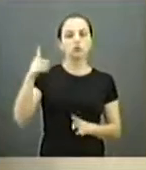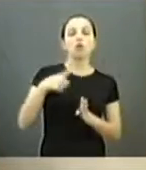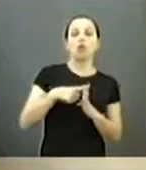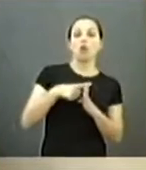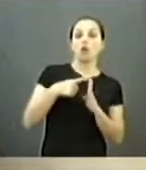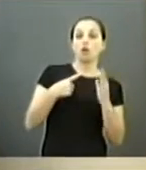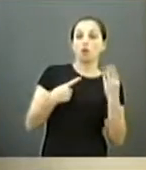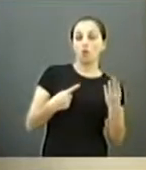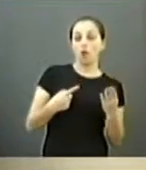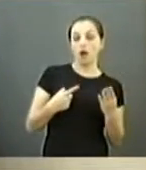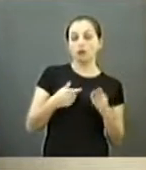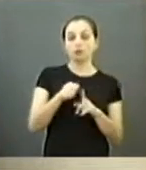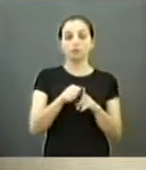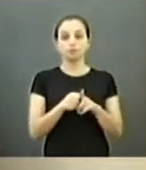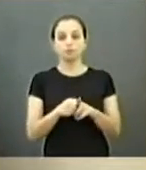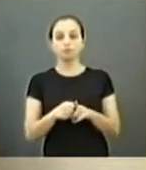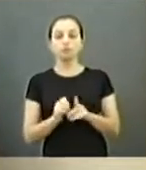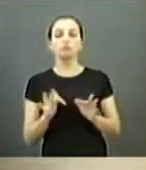4/2/2014.